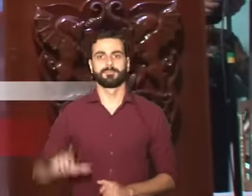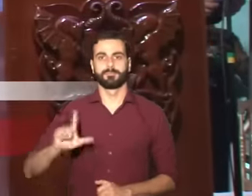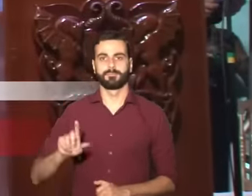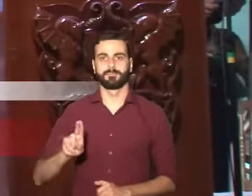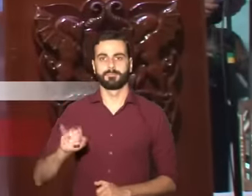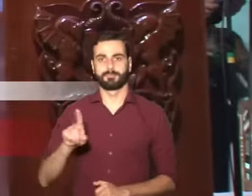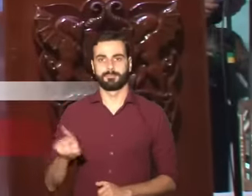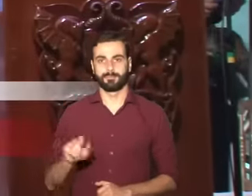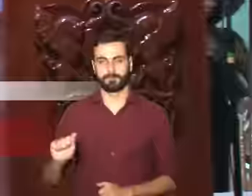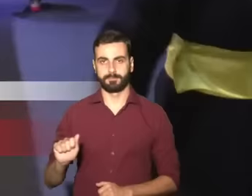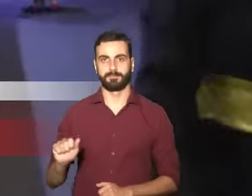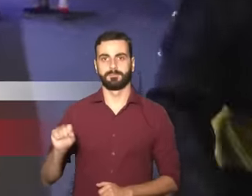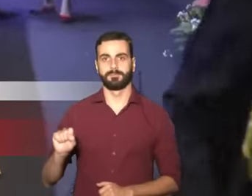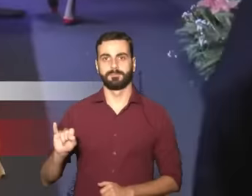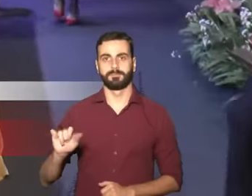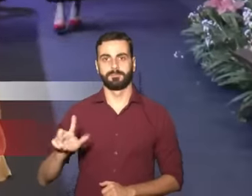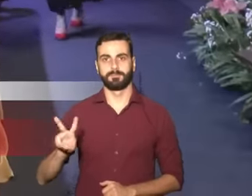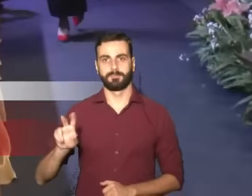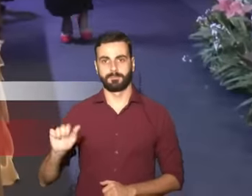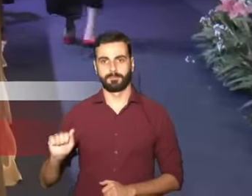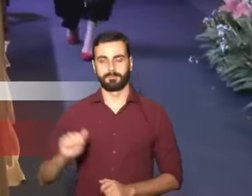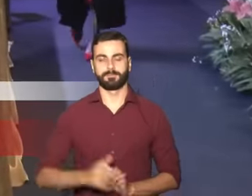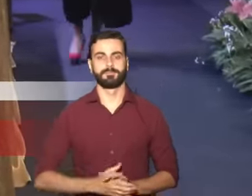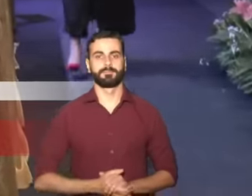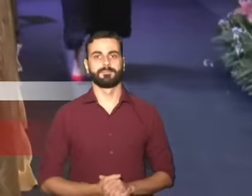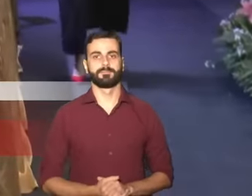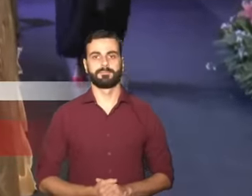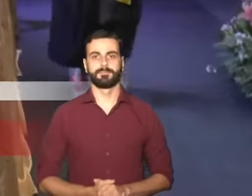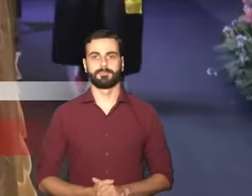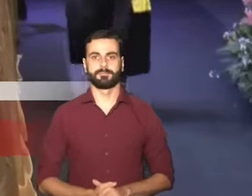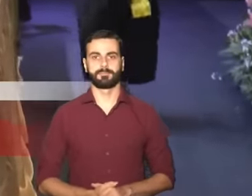Luísa Silva de Farias.